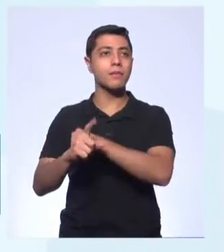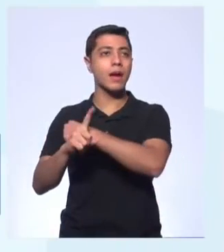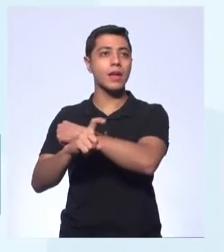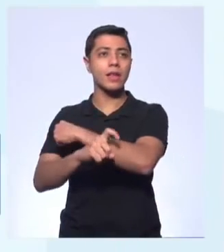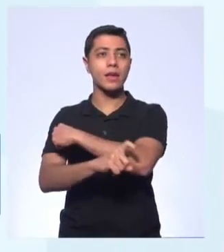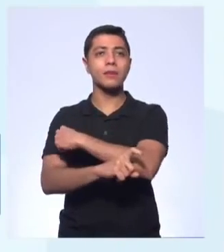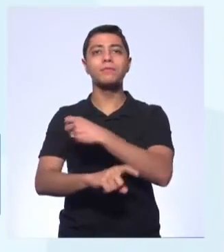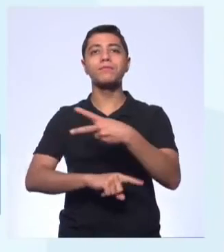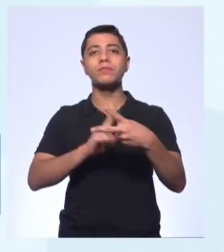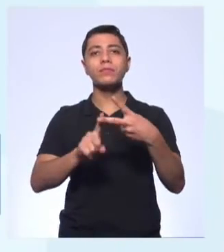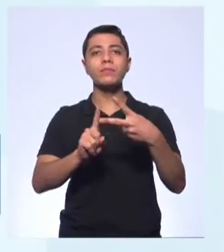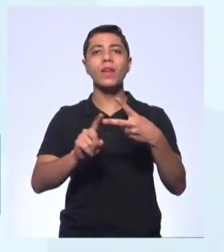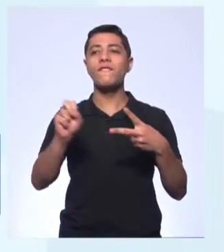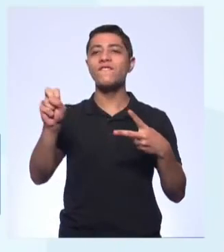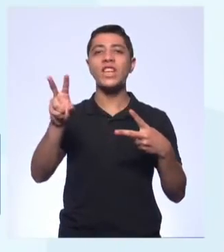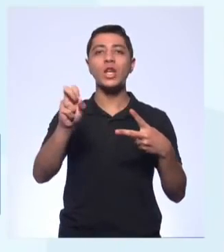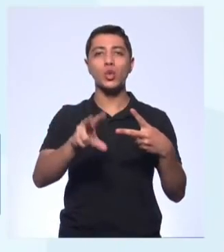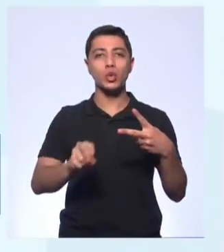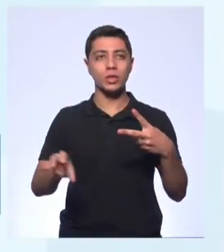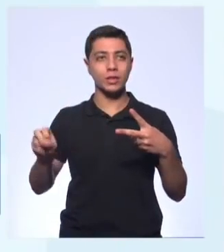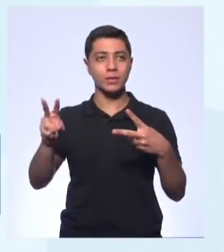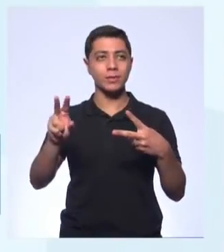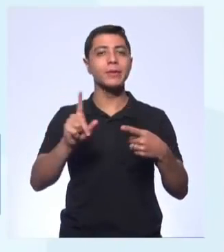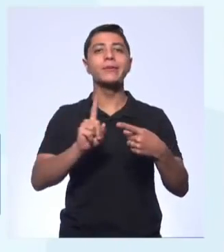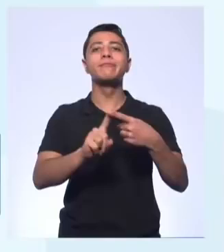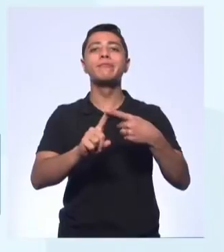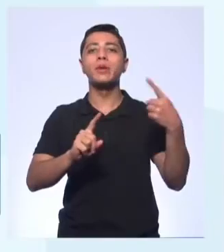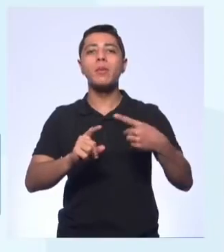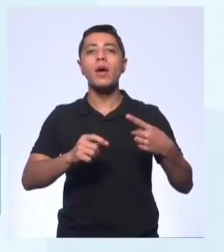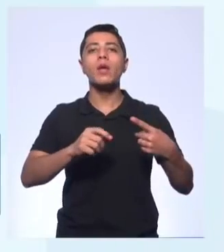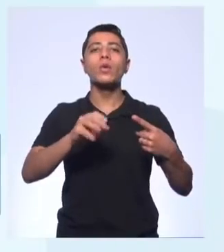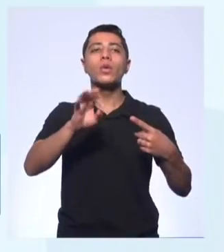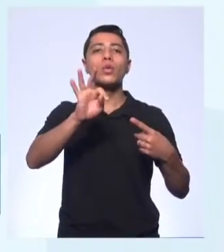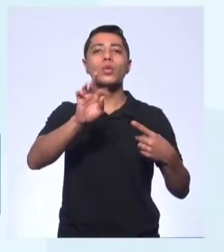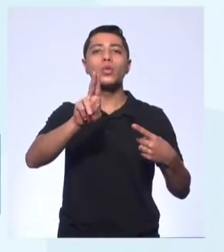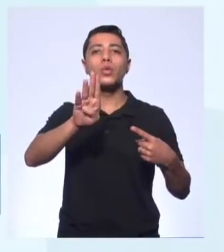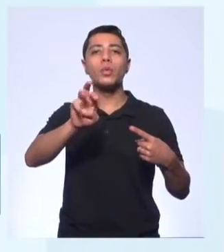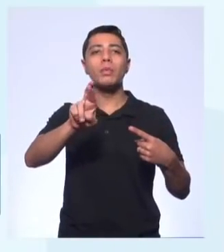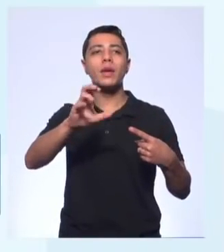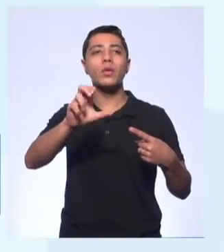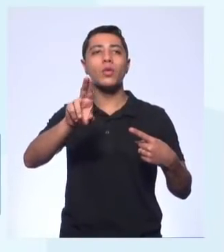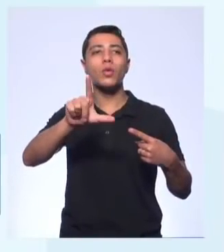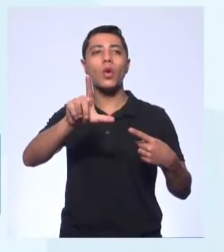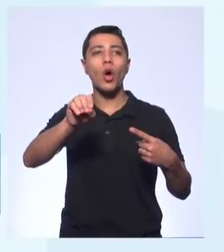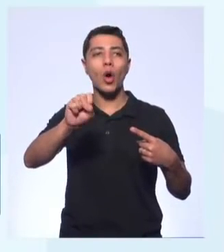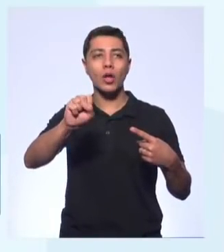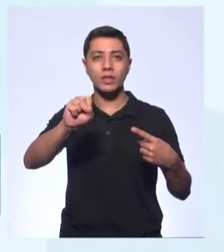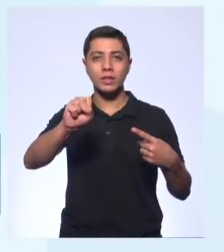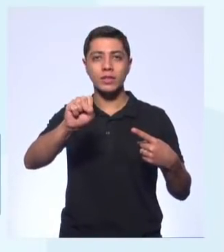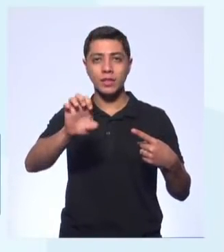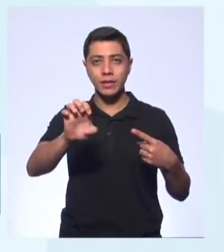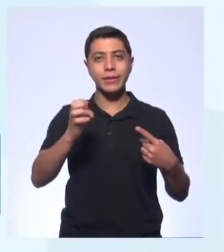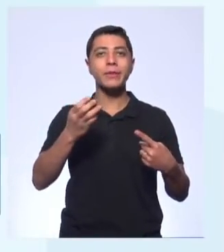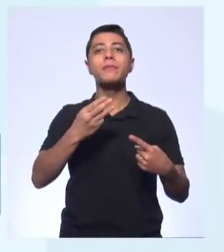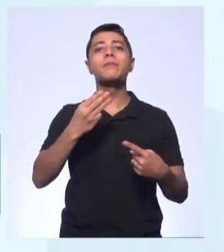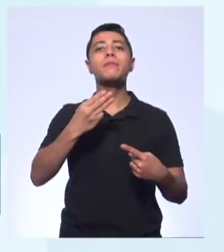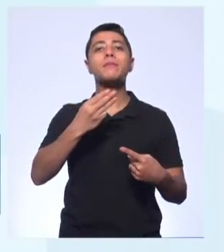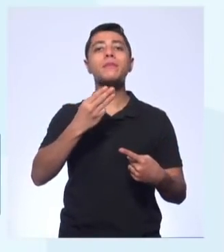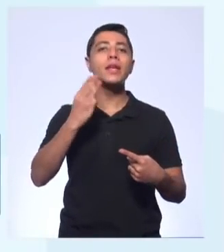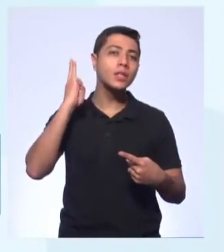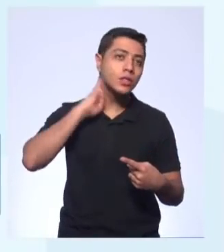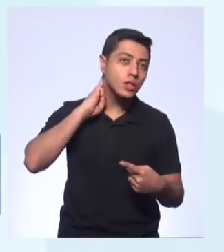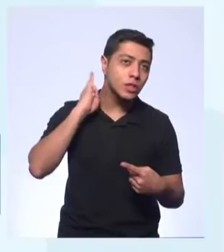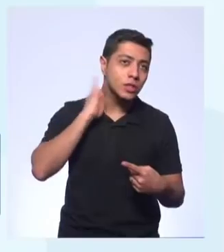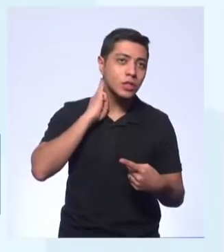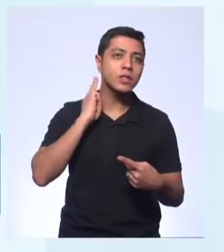meningite, bacteriana, diarreia, infecções sexualmente transmissíveis. O vírus